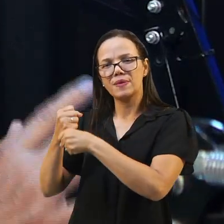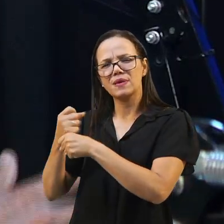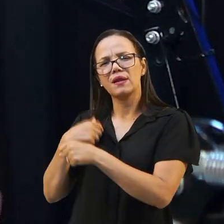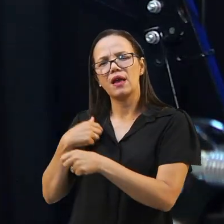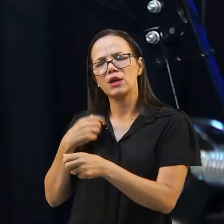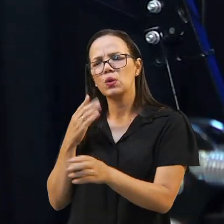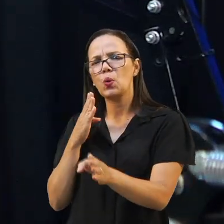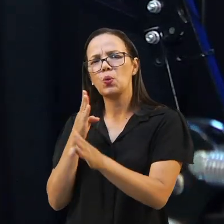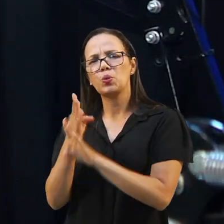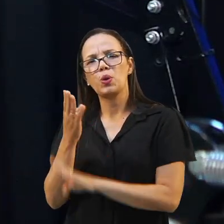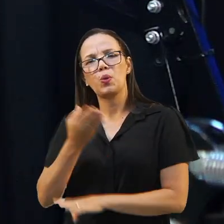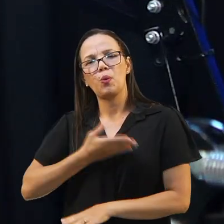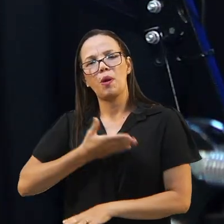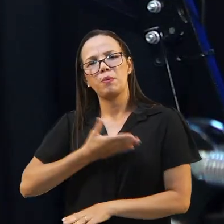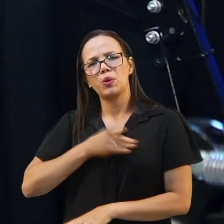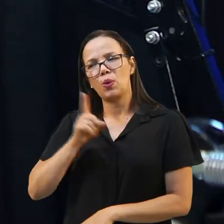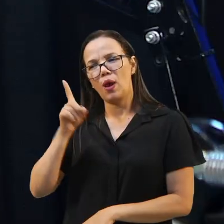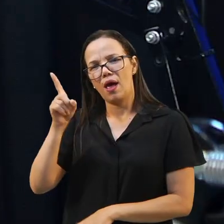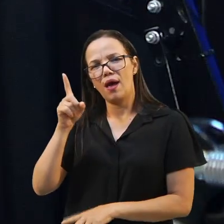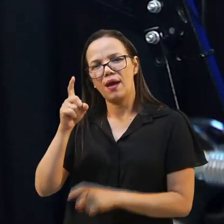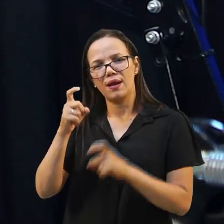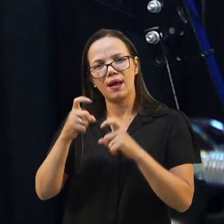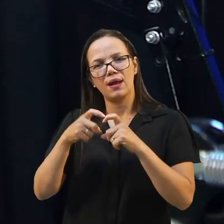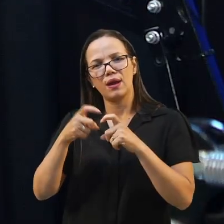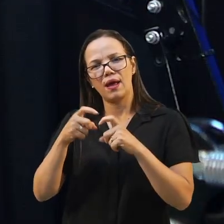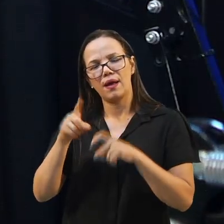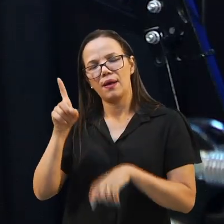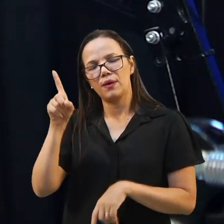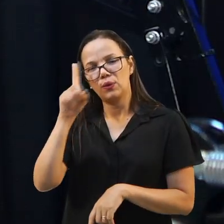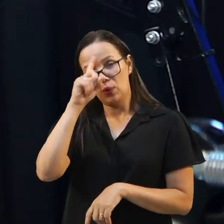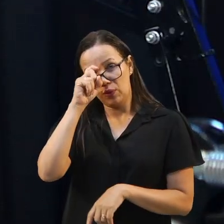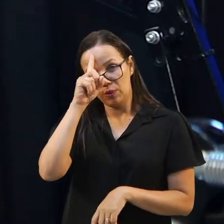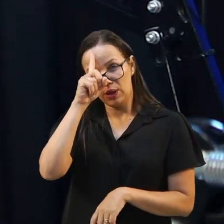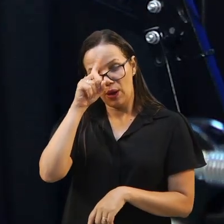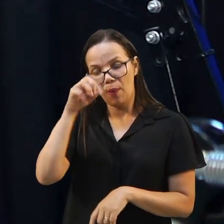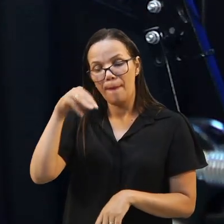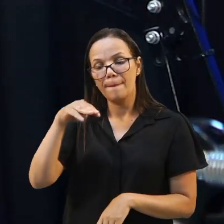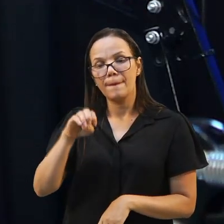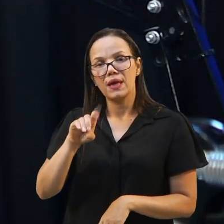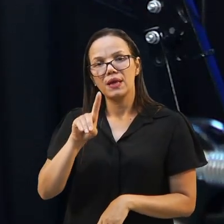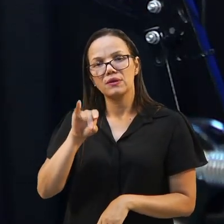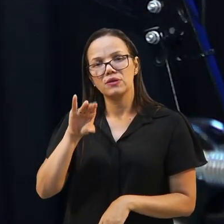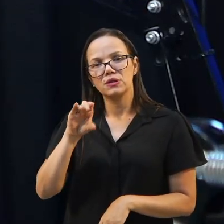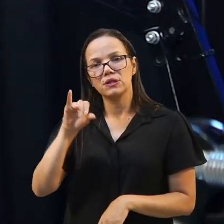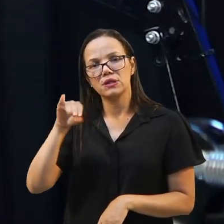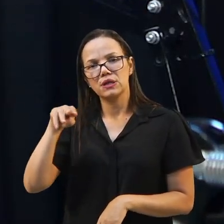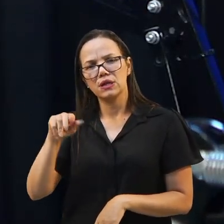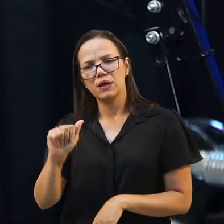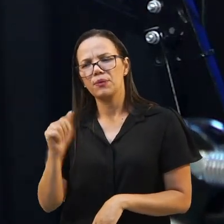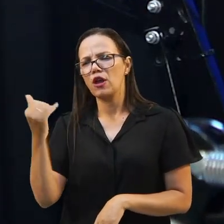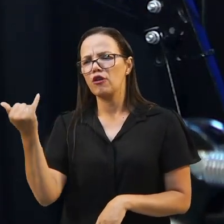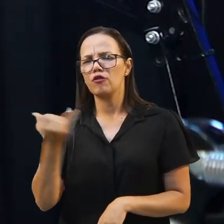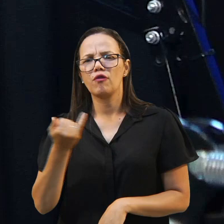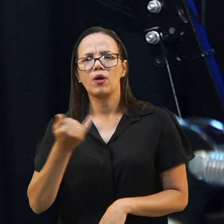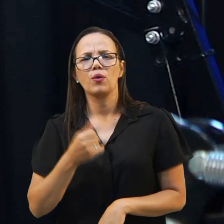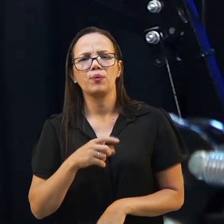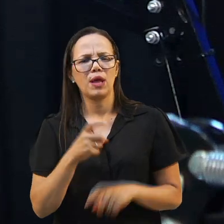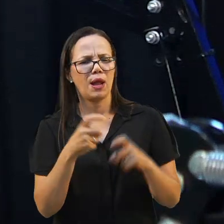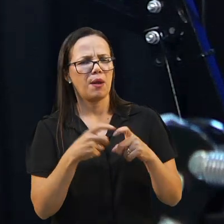gente jogou futebol muito lá na Azufub, e ele estava me dizendo, ele como